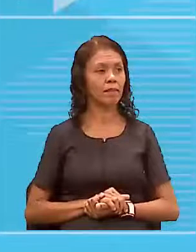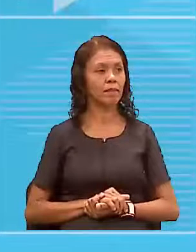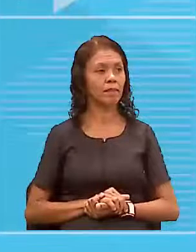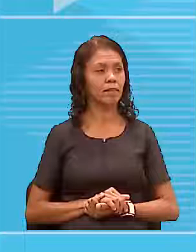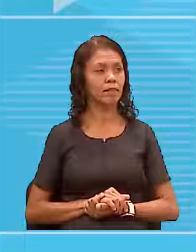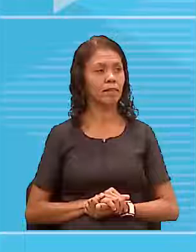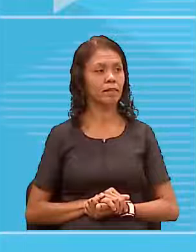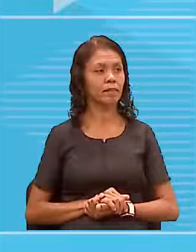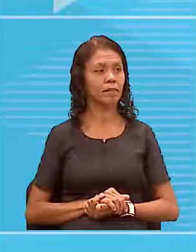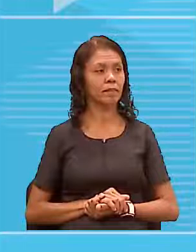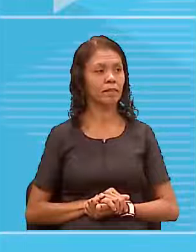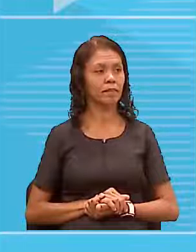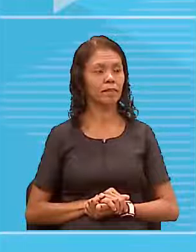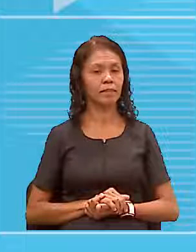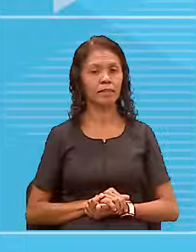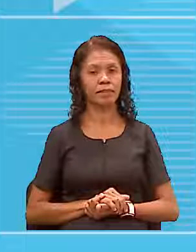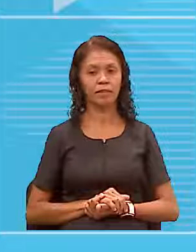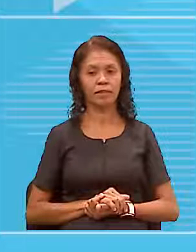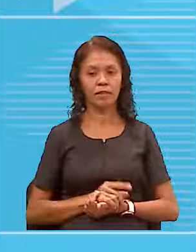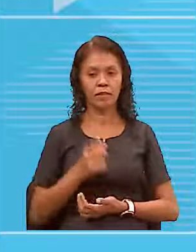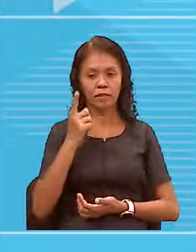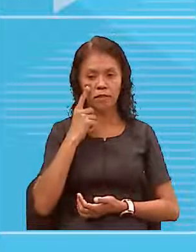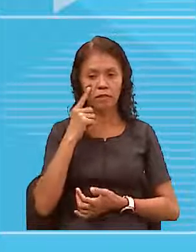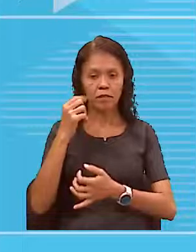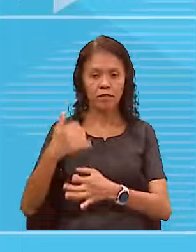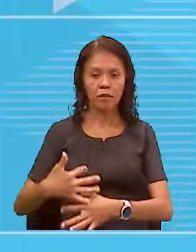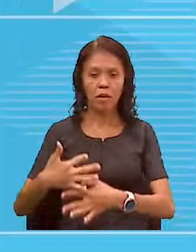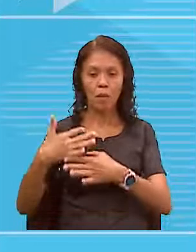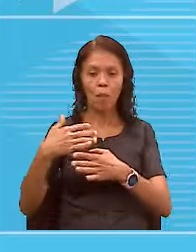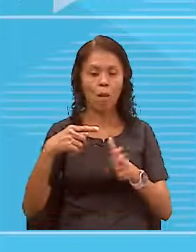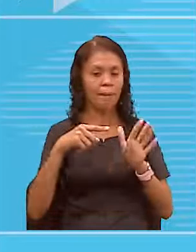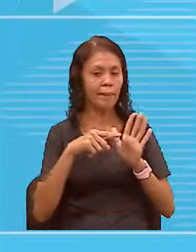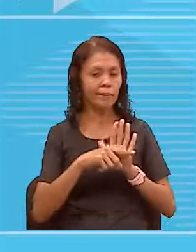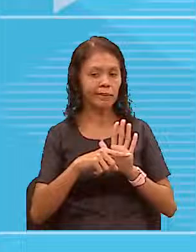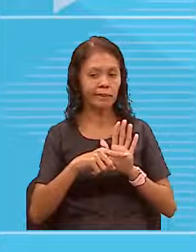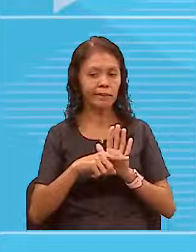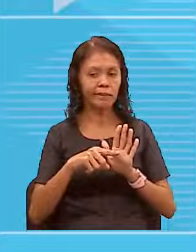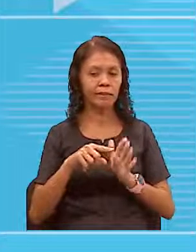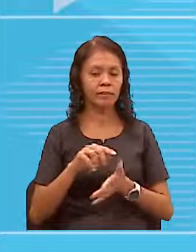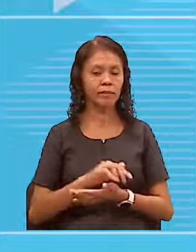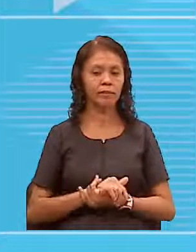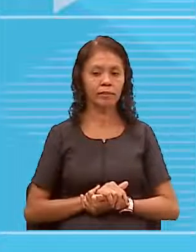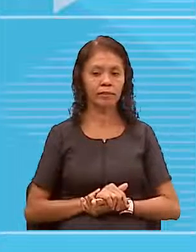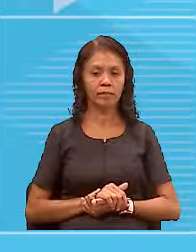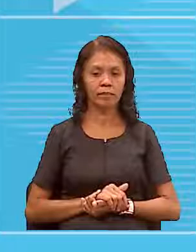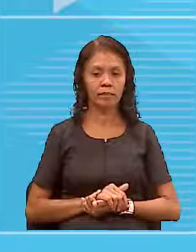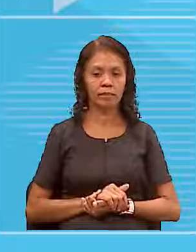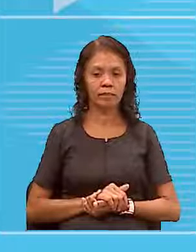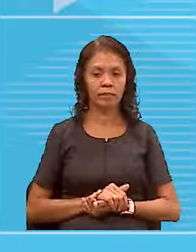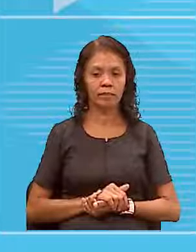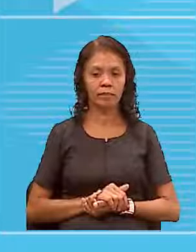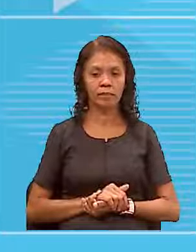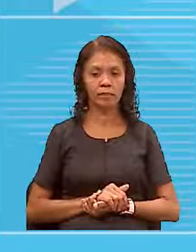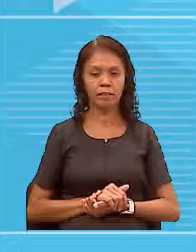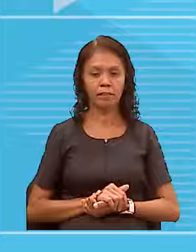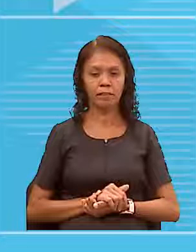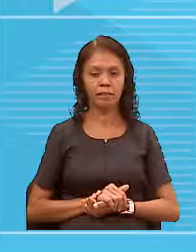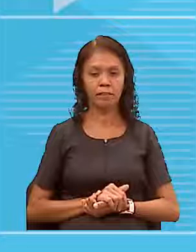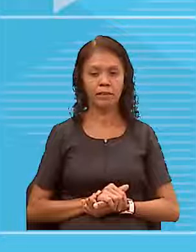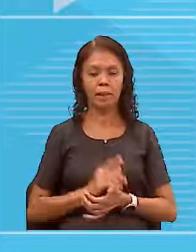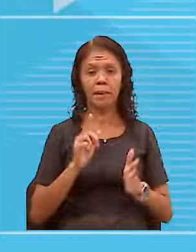Professor, olha a pergunta do Gabriel. Professor, eu tenho como calcular a média